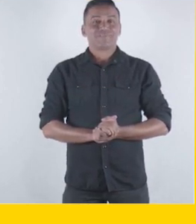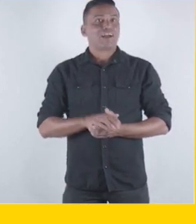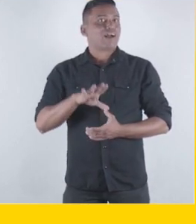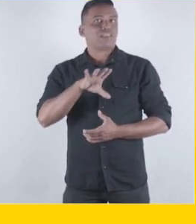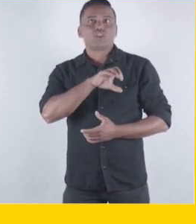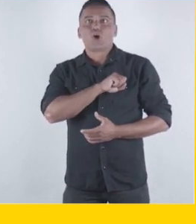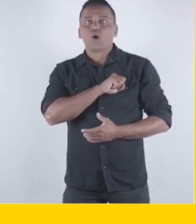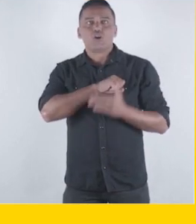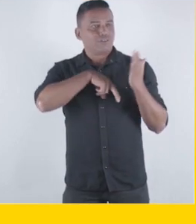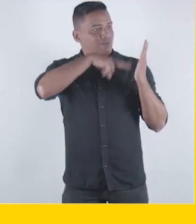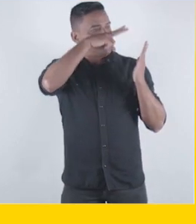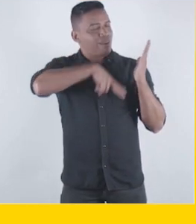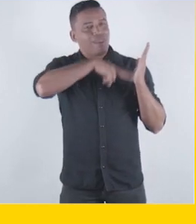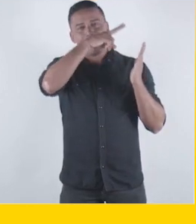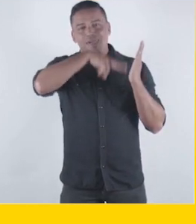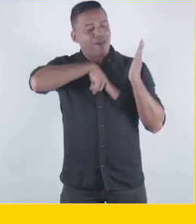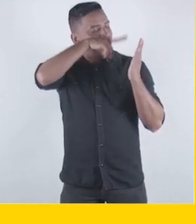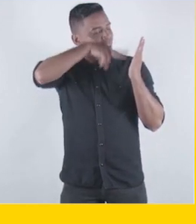Gosto de ler.